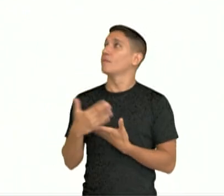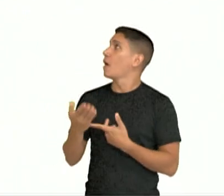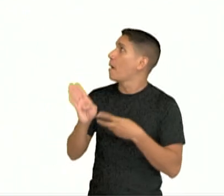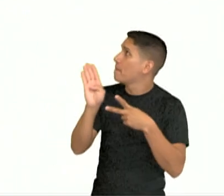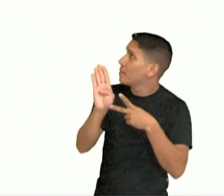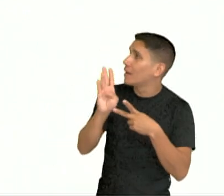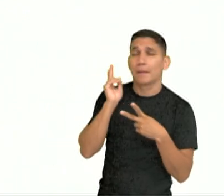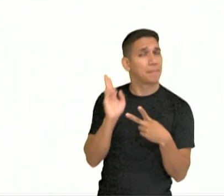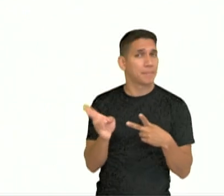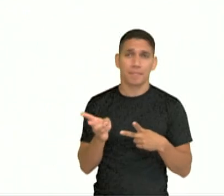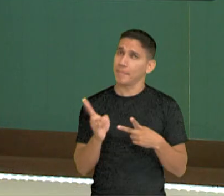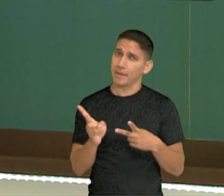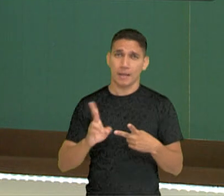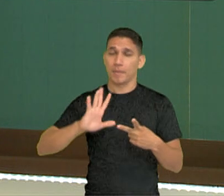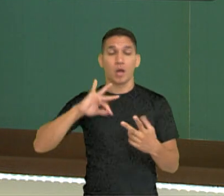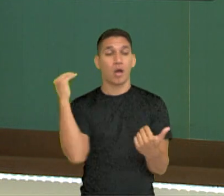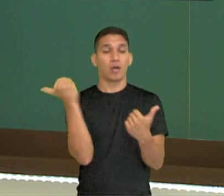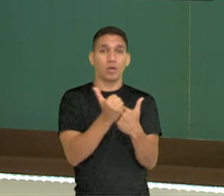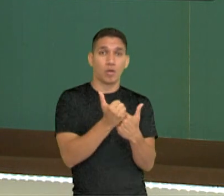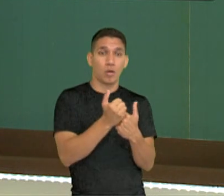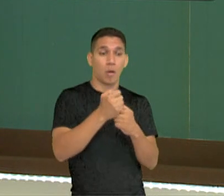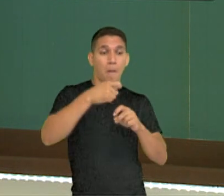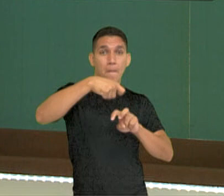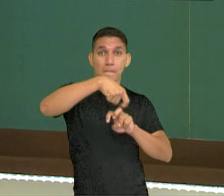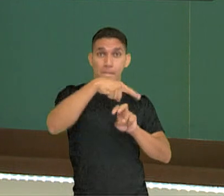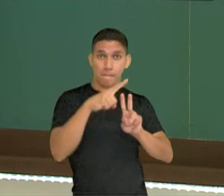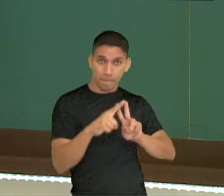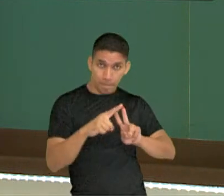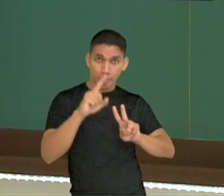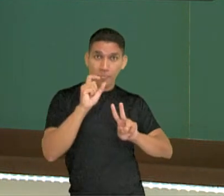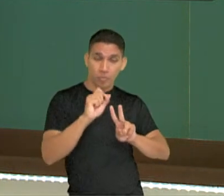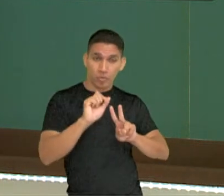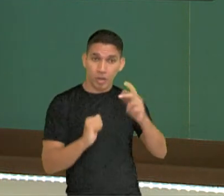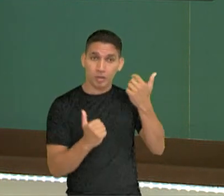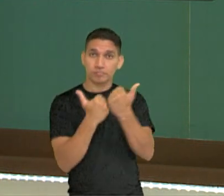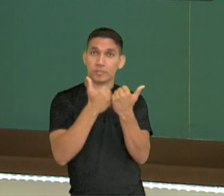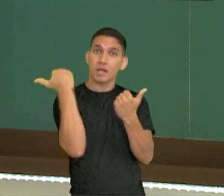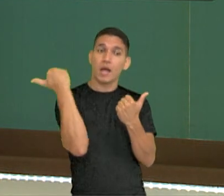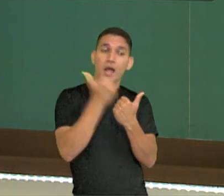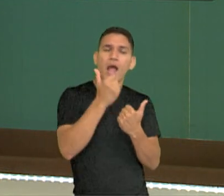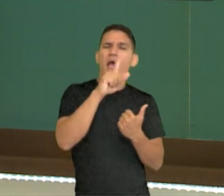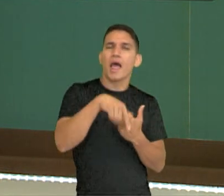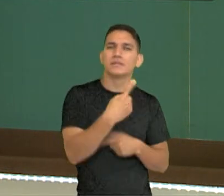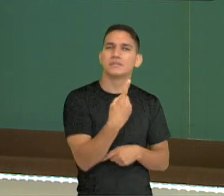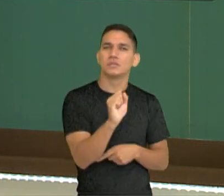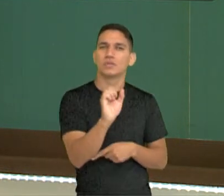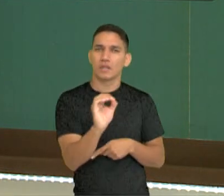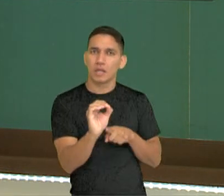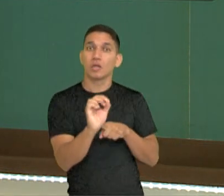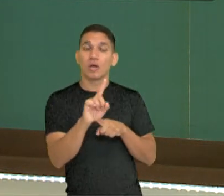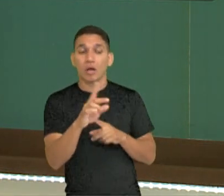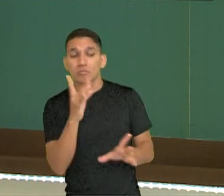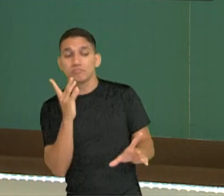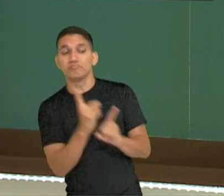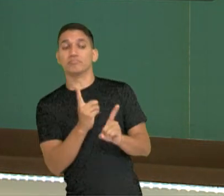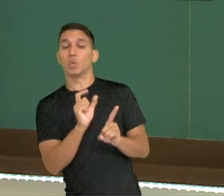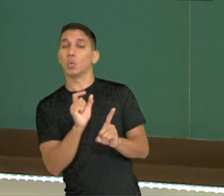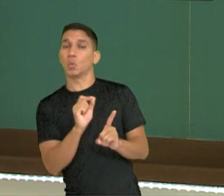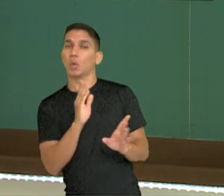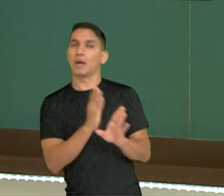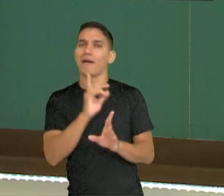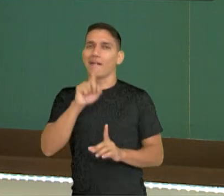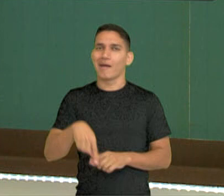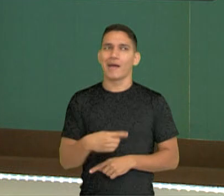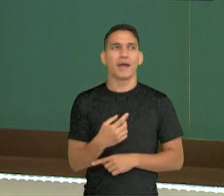mesmo procedimento, substituí o π por 180 e conseguimos aí verificar que esse ângulo de 5π